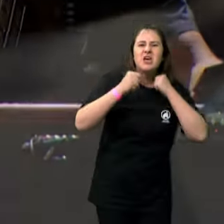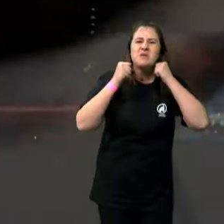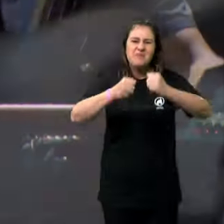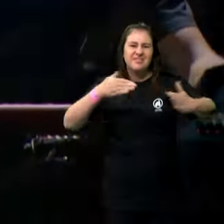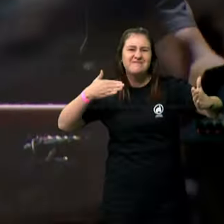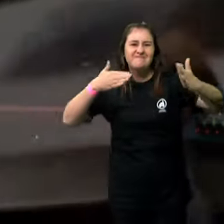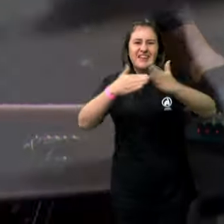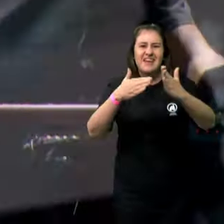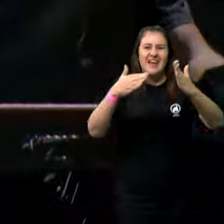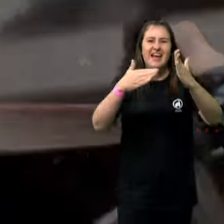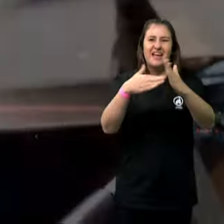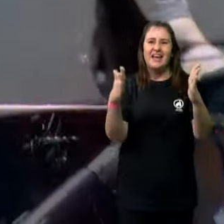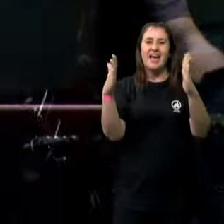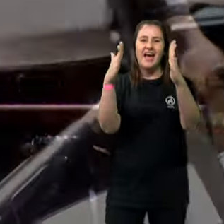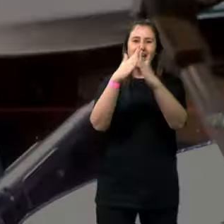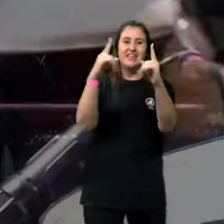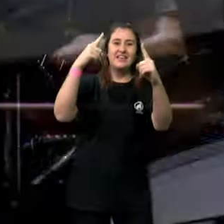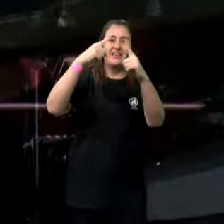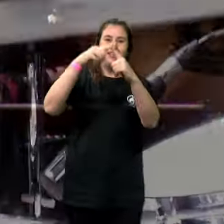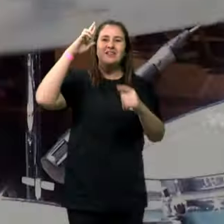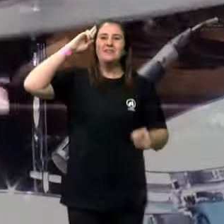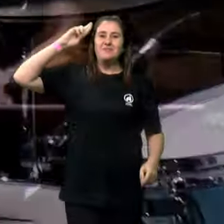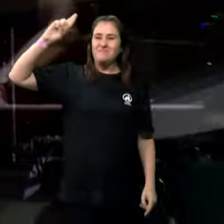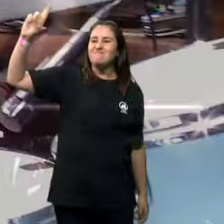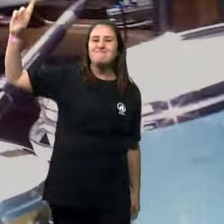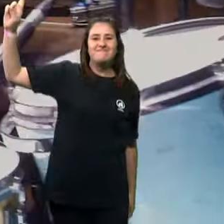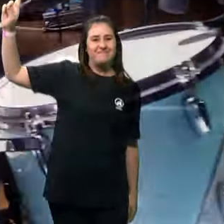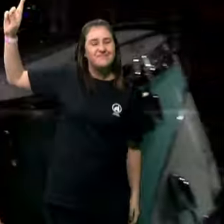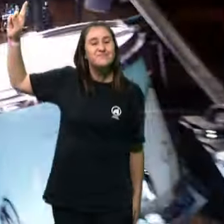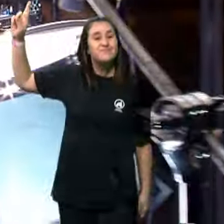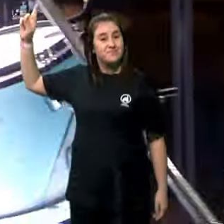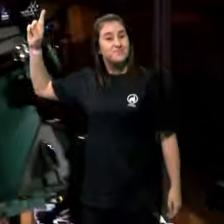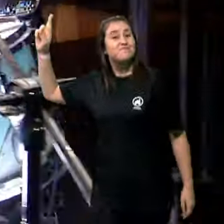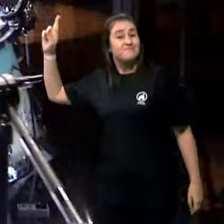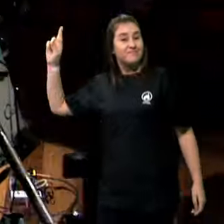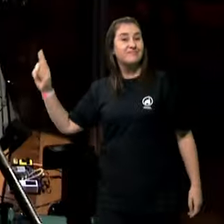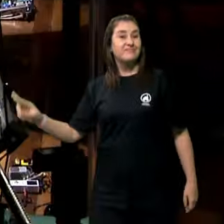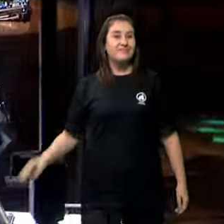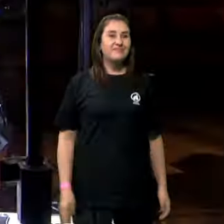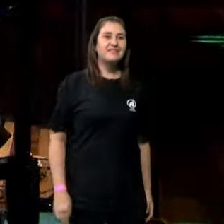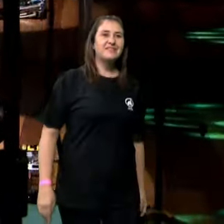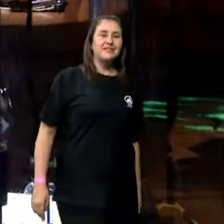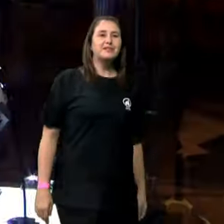ninguém pode parar a igreja do Senhor